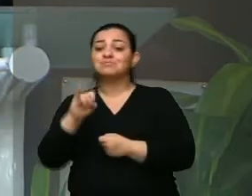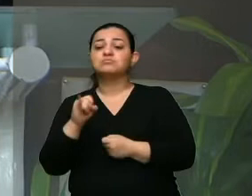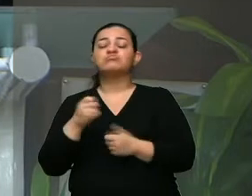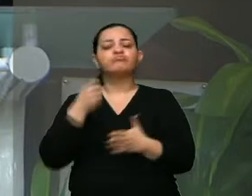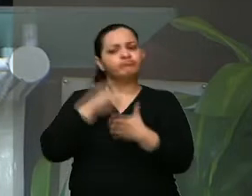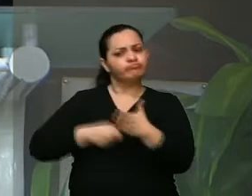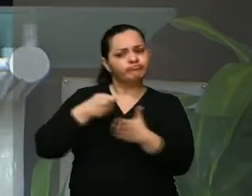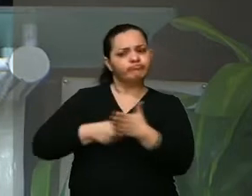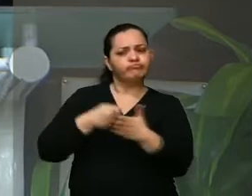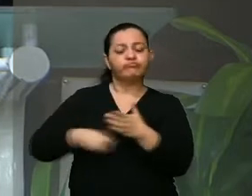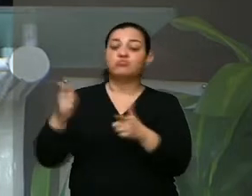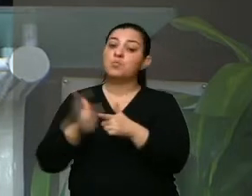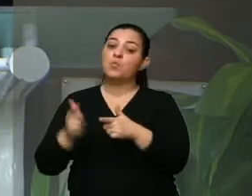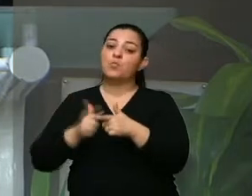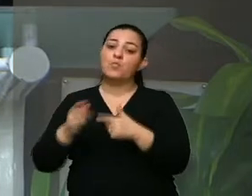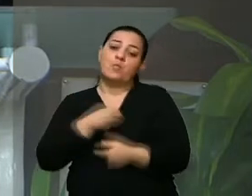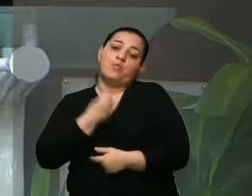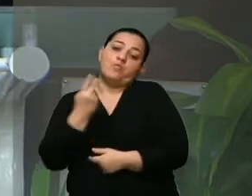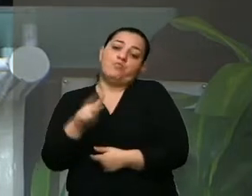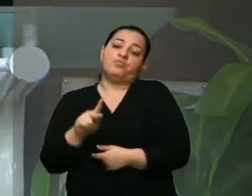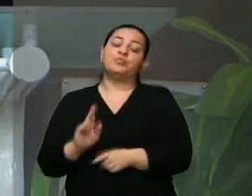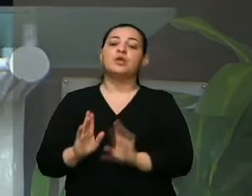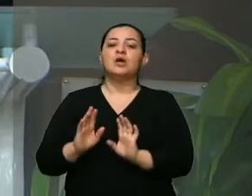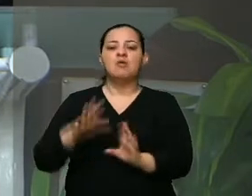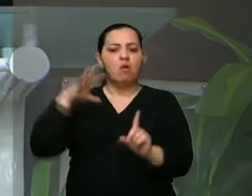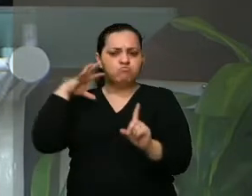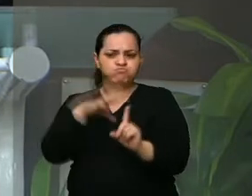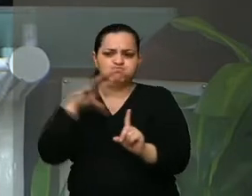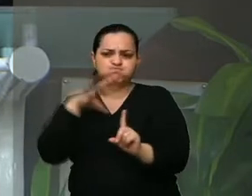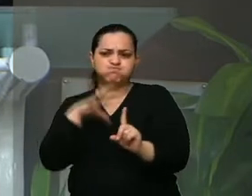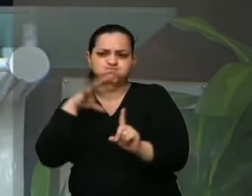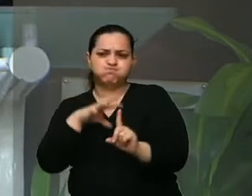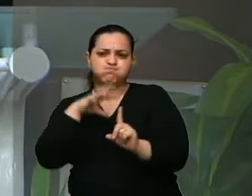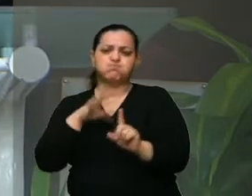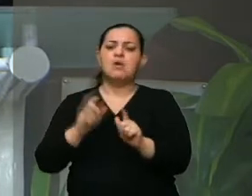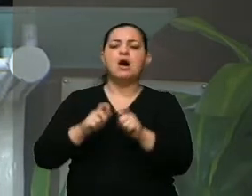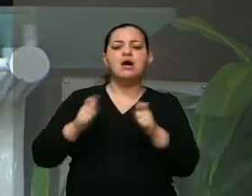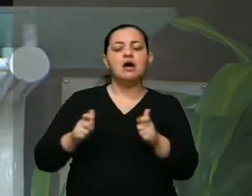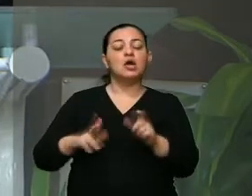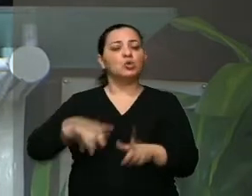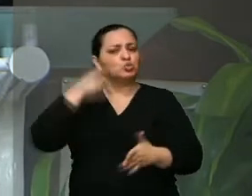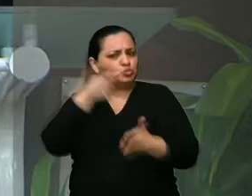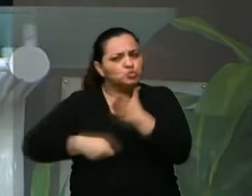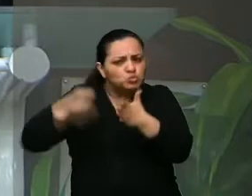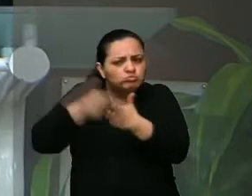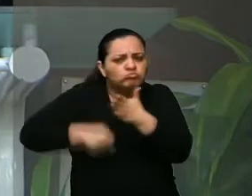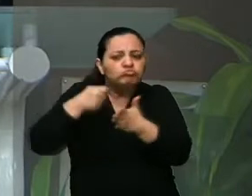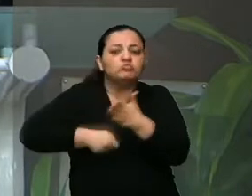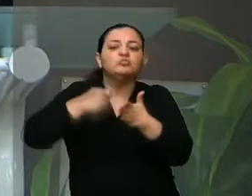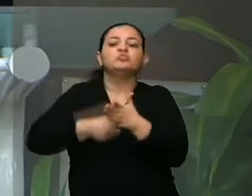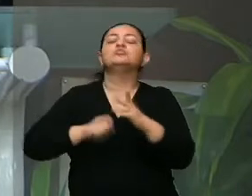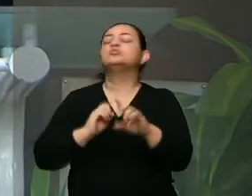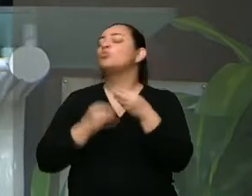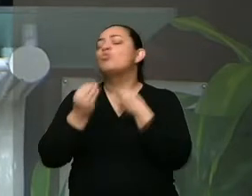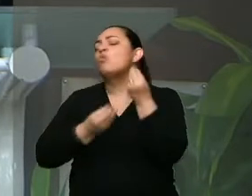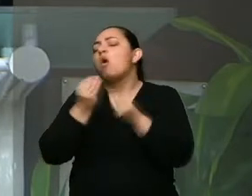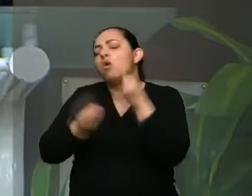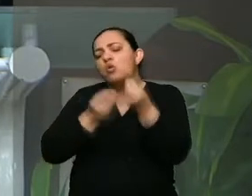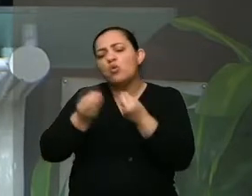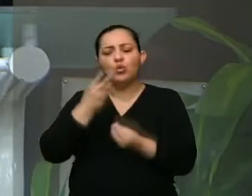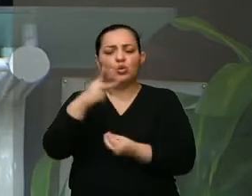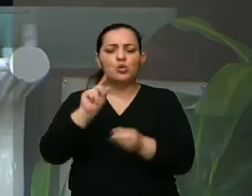um imprevisto uma pressão muito forte uma luta muito forte você